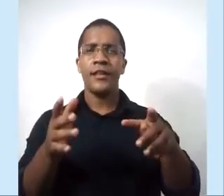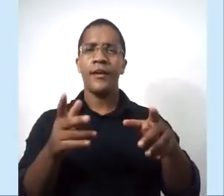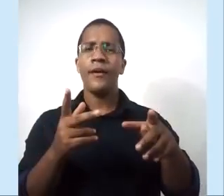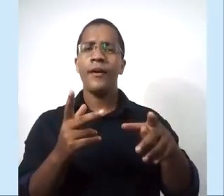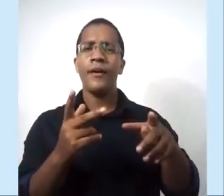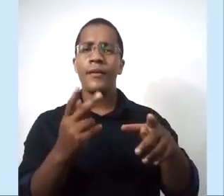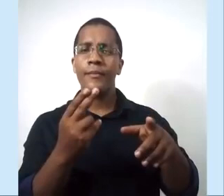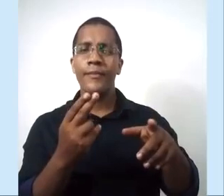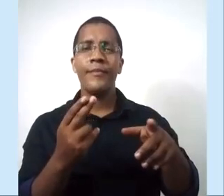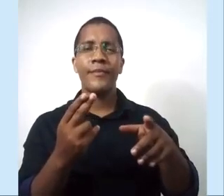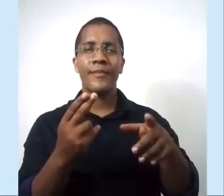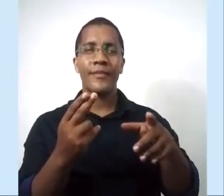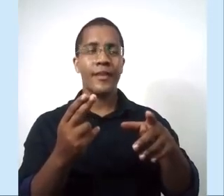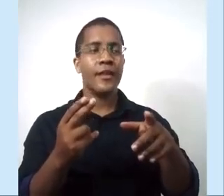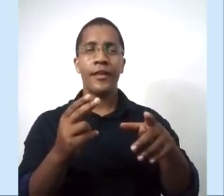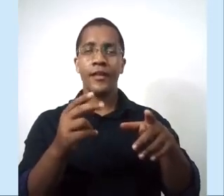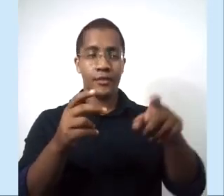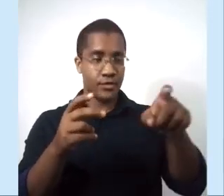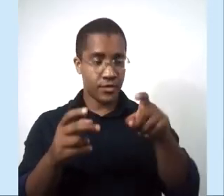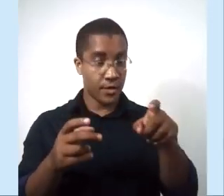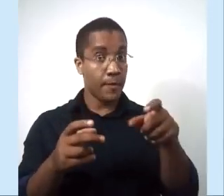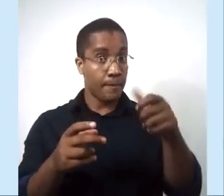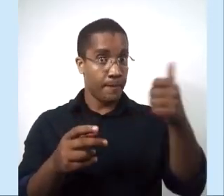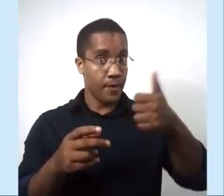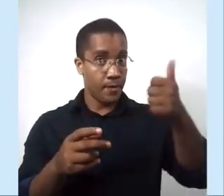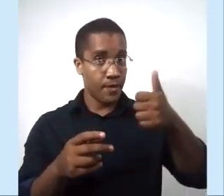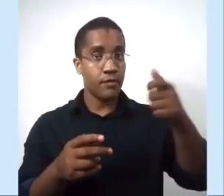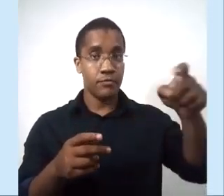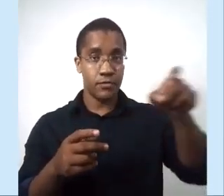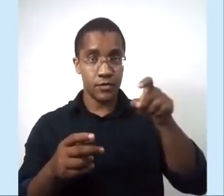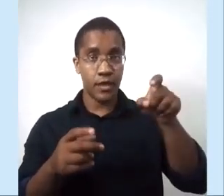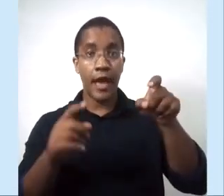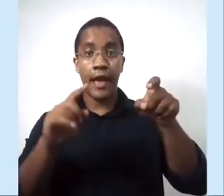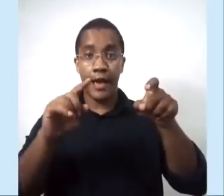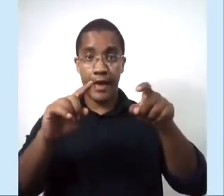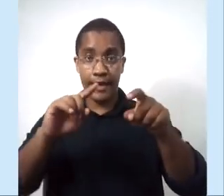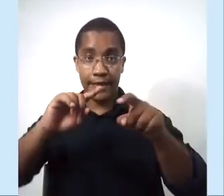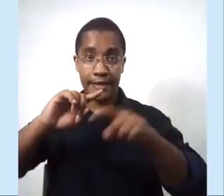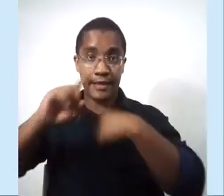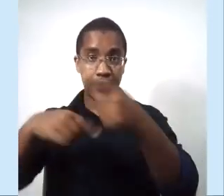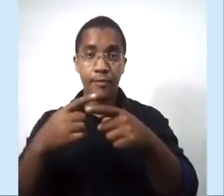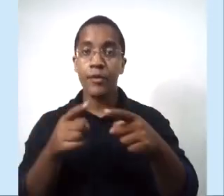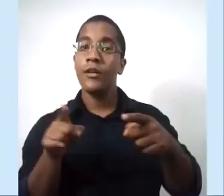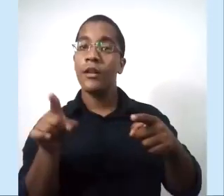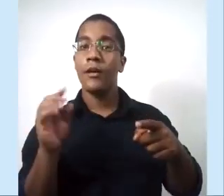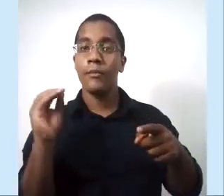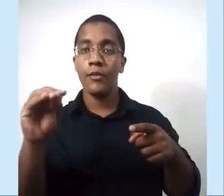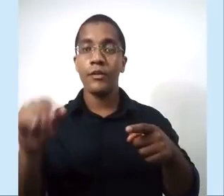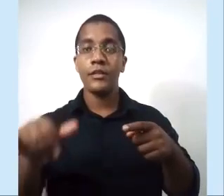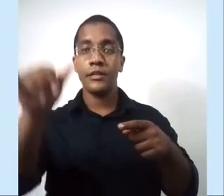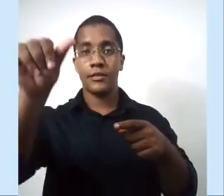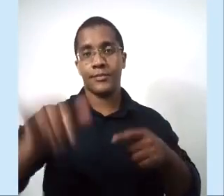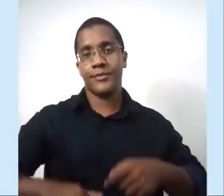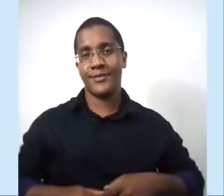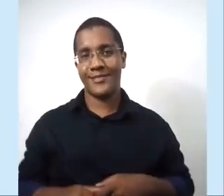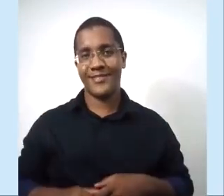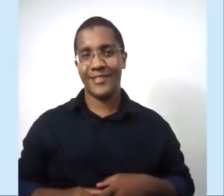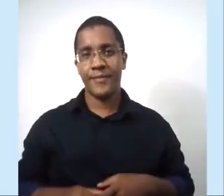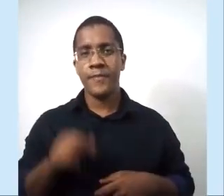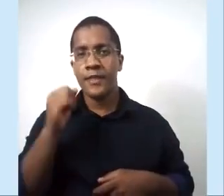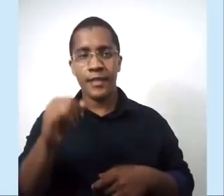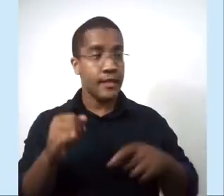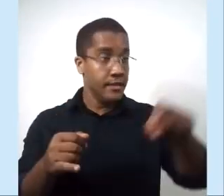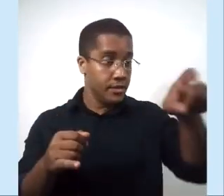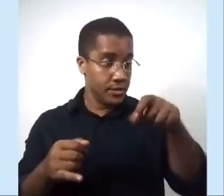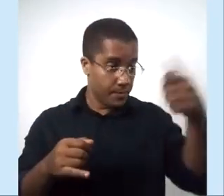xy. Certo? Por quê? Primeiro o valor de x e depois eu coloco o valor de y. Então, ó, quando